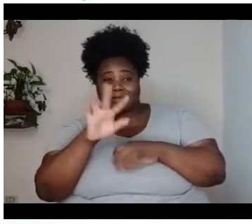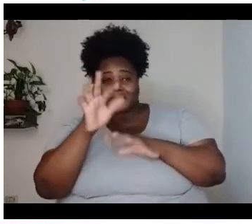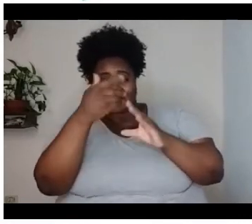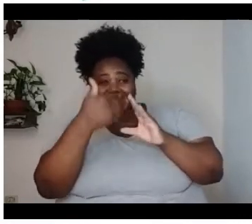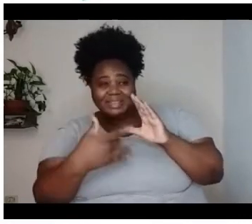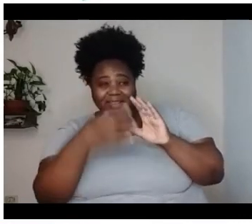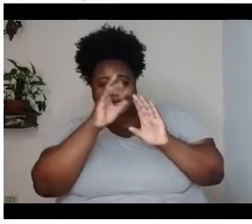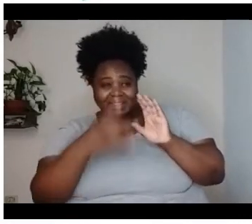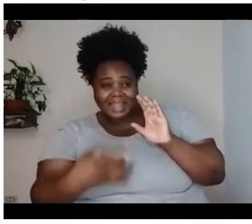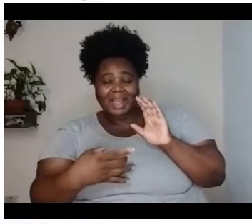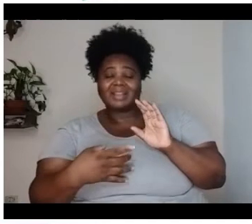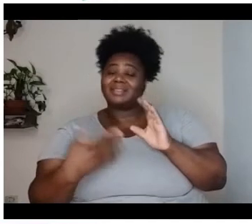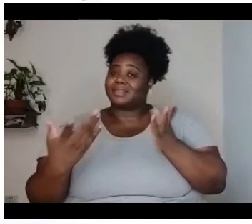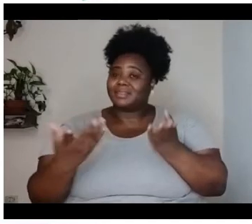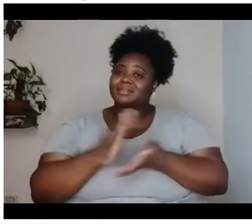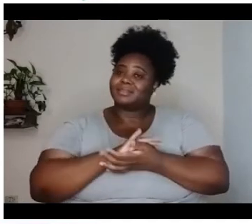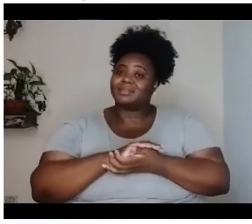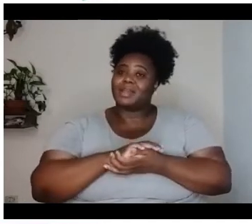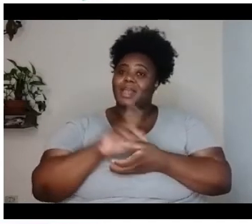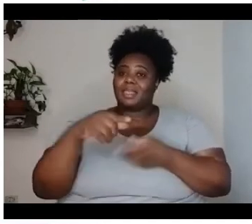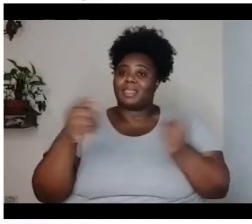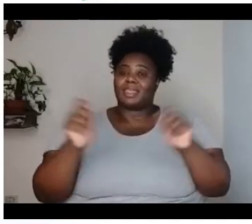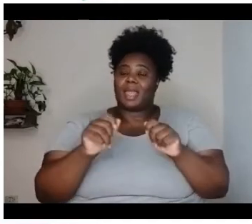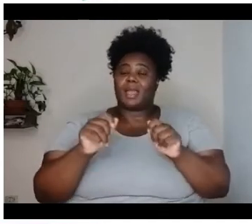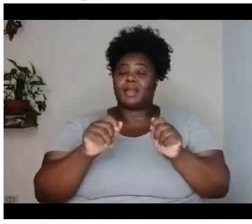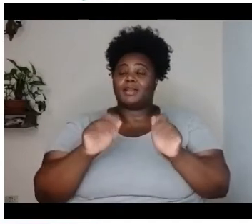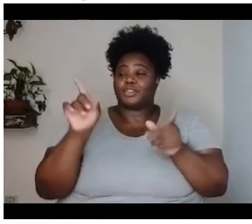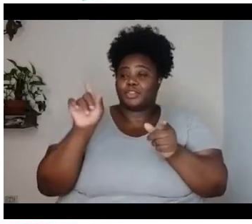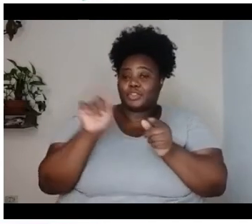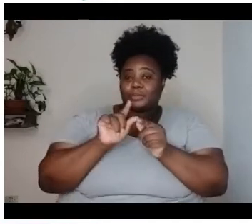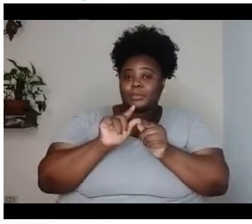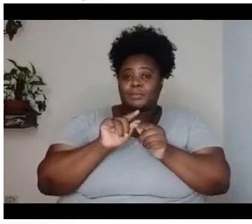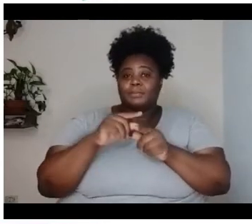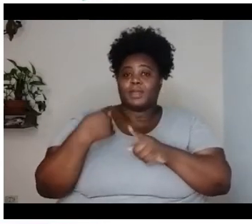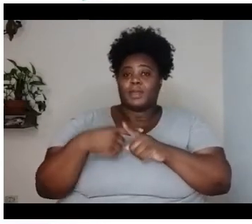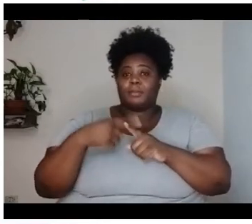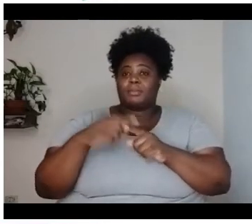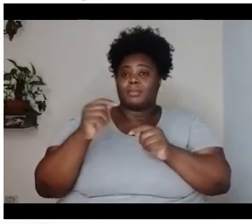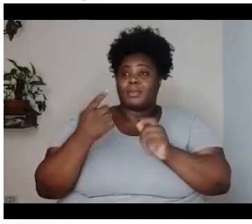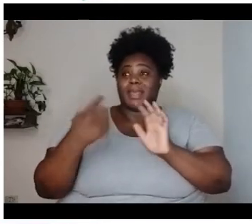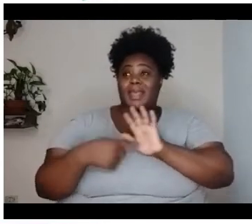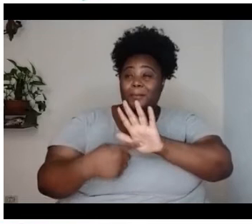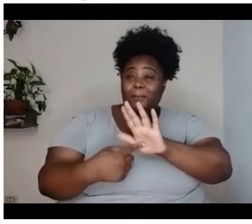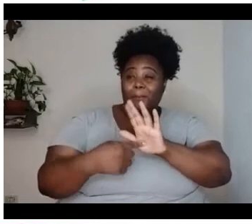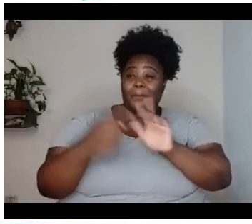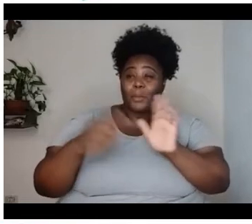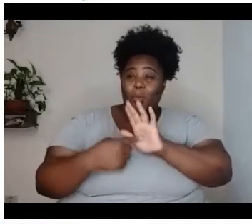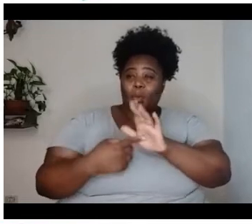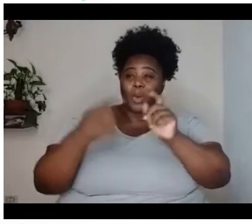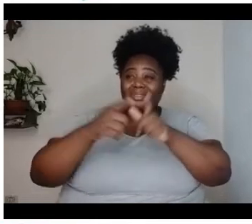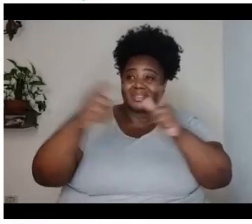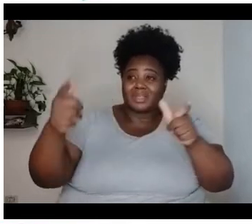né? Isso dá uma dimensão, e eu falei imenso, porque eu acho que dá uma dimensão imensa, né? Não só para o papel